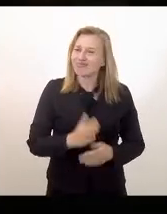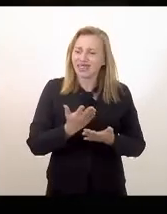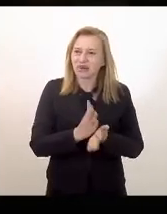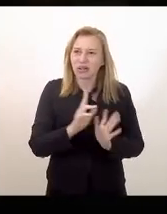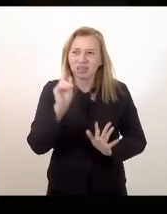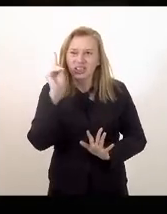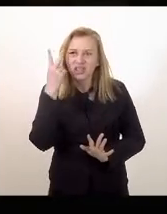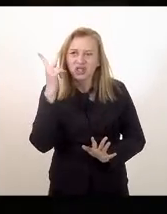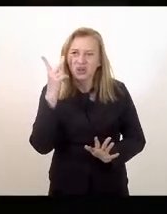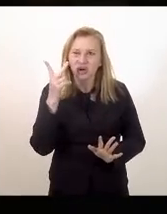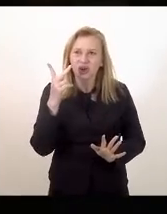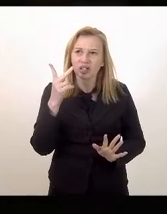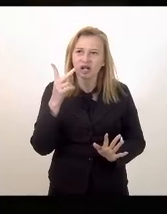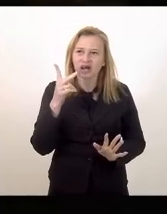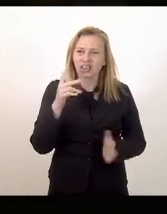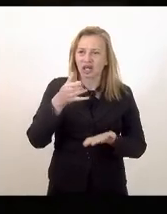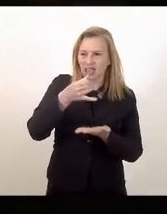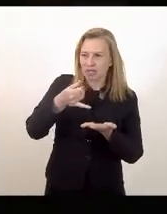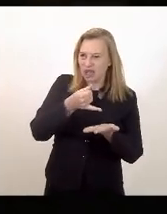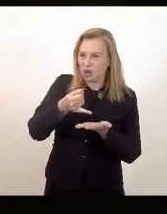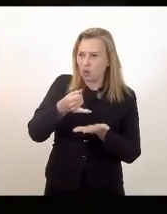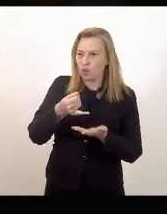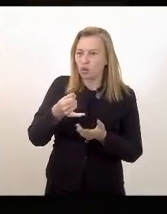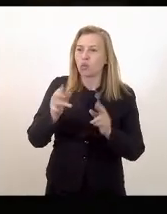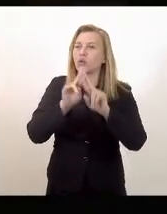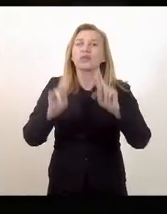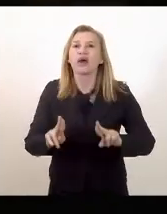que o capital... Não, o capital Unimed,